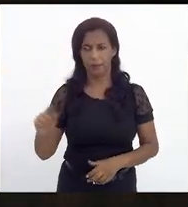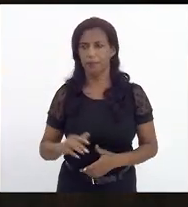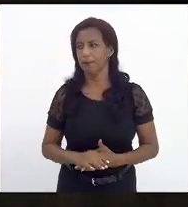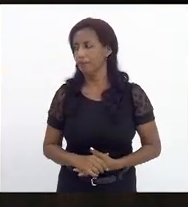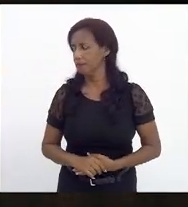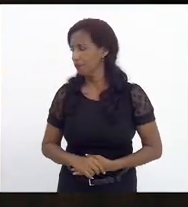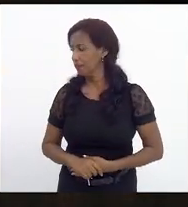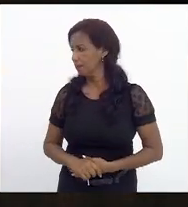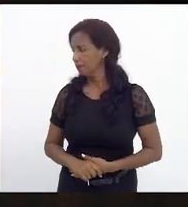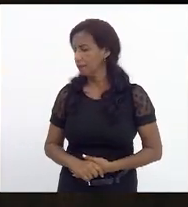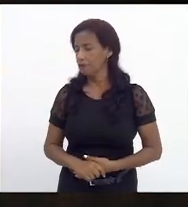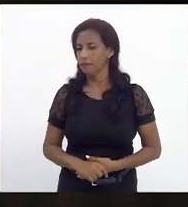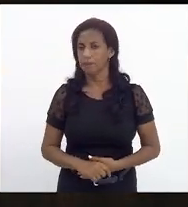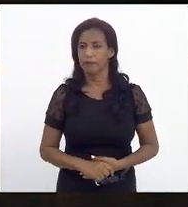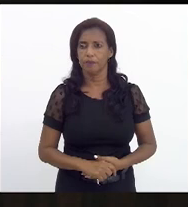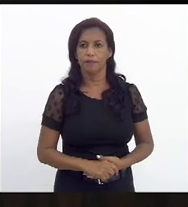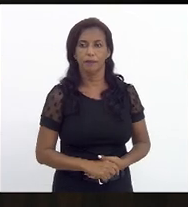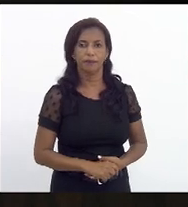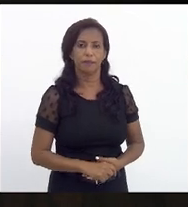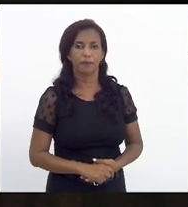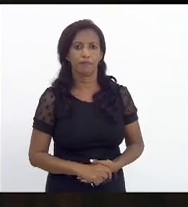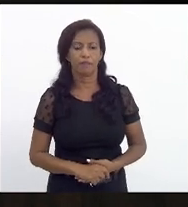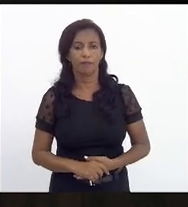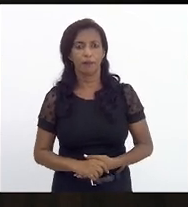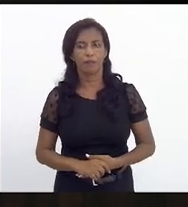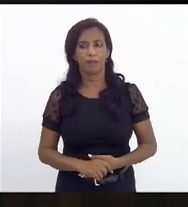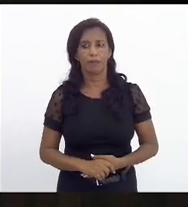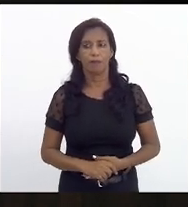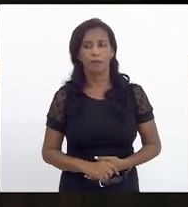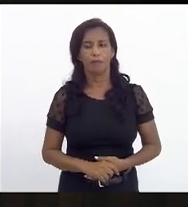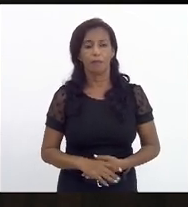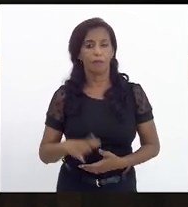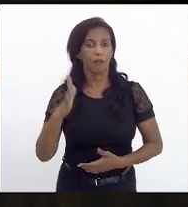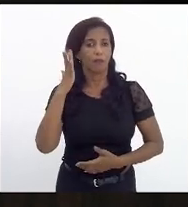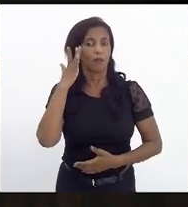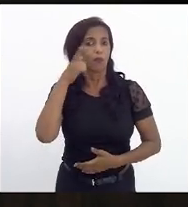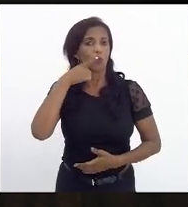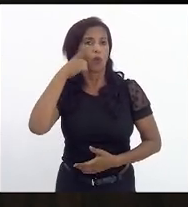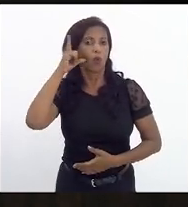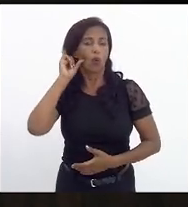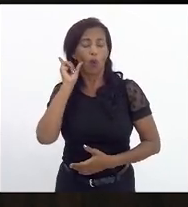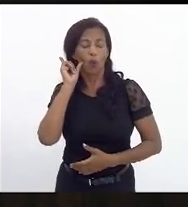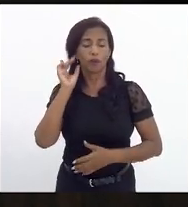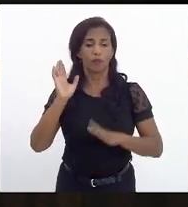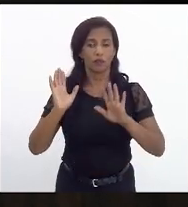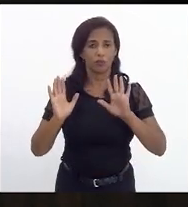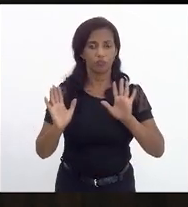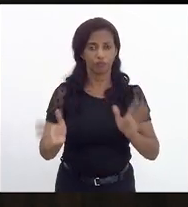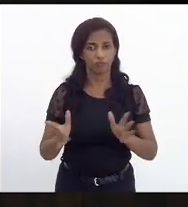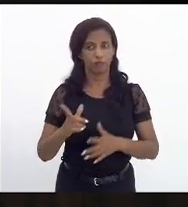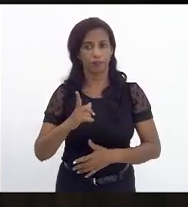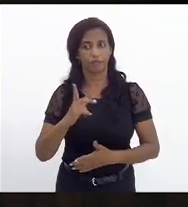Primeiro, como eu já havia dito aqui, avançou muito. Dia de ontem, teoricamente, teria